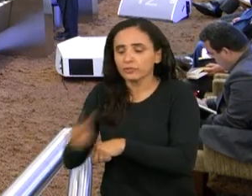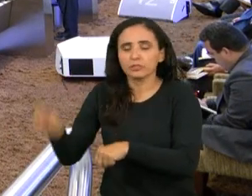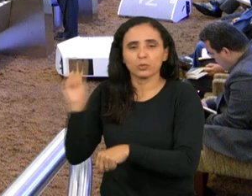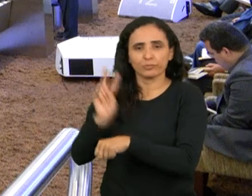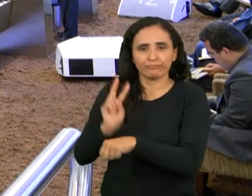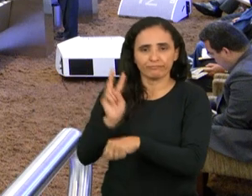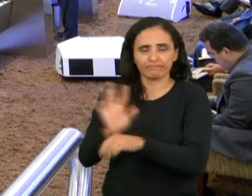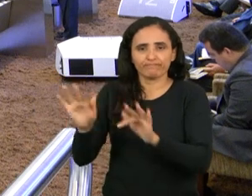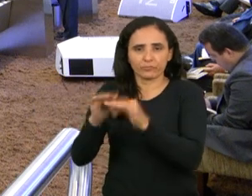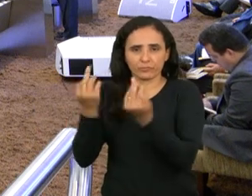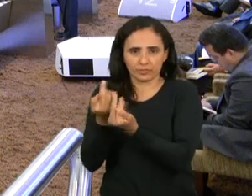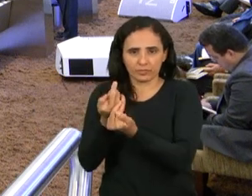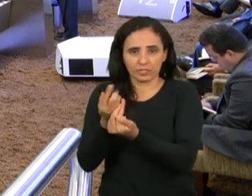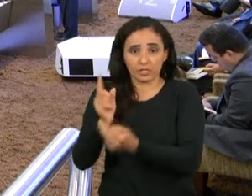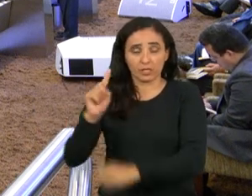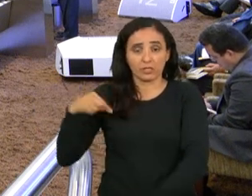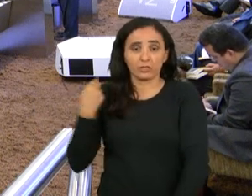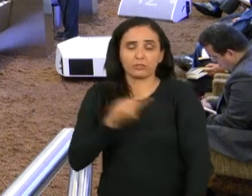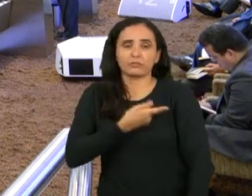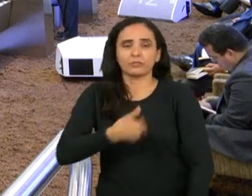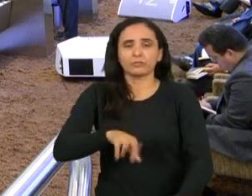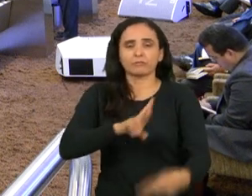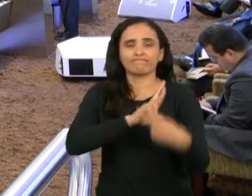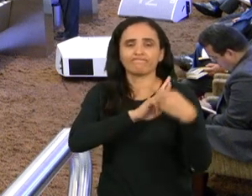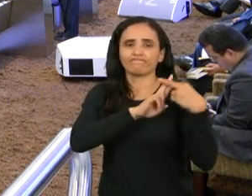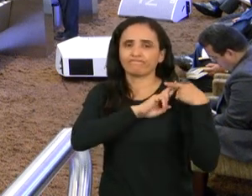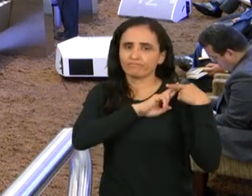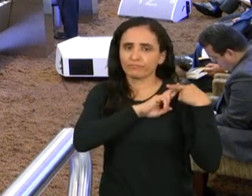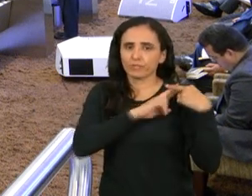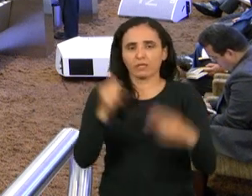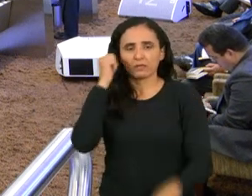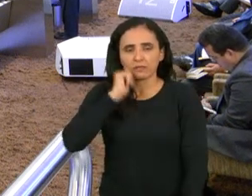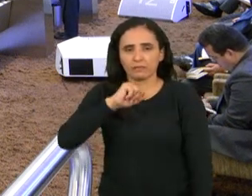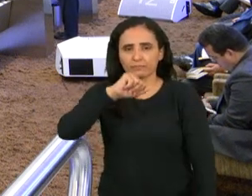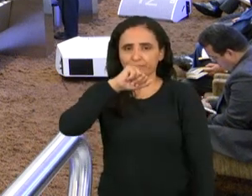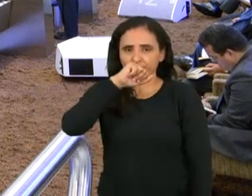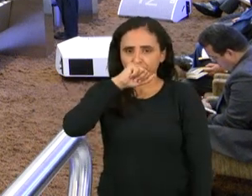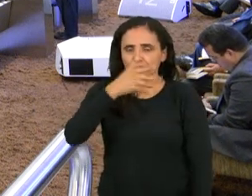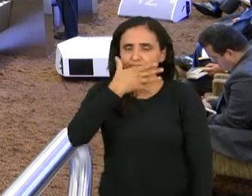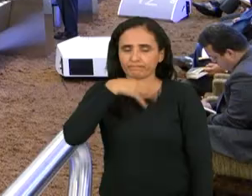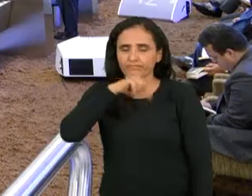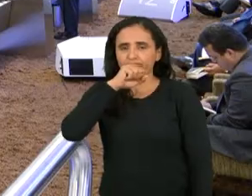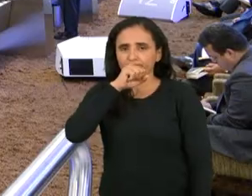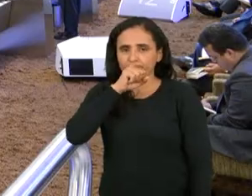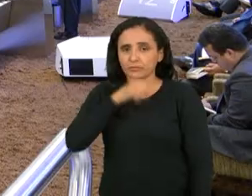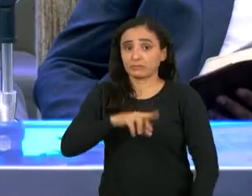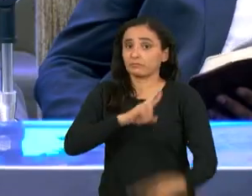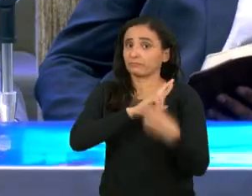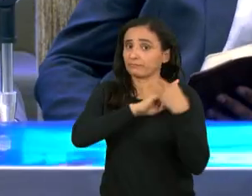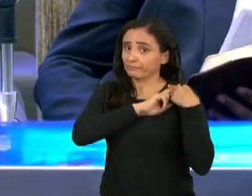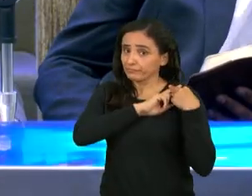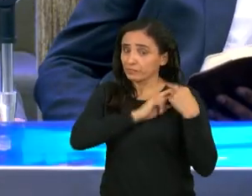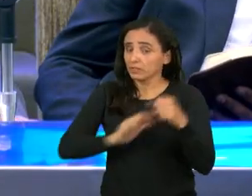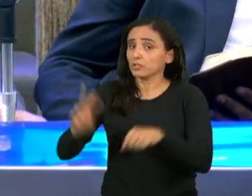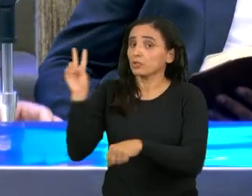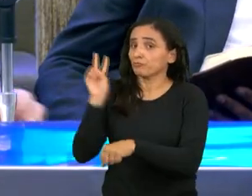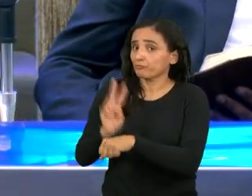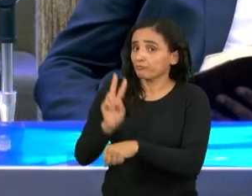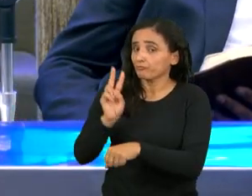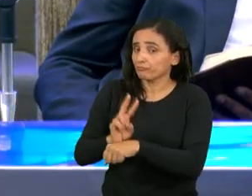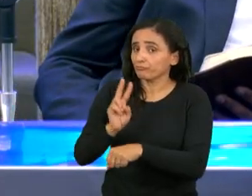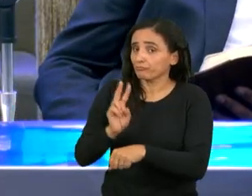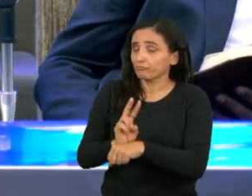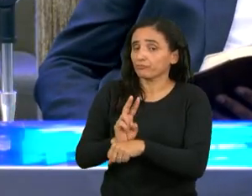responsabilidade foi incluída pelo senhor a nós amém meus irmãos a nós os pais